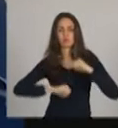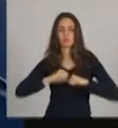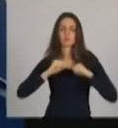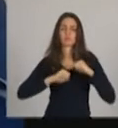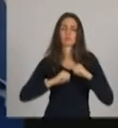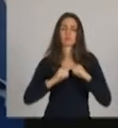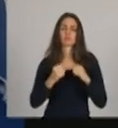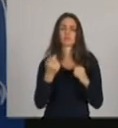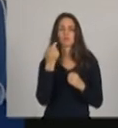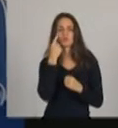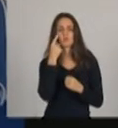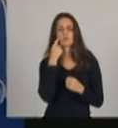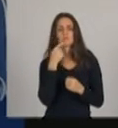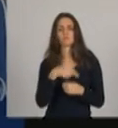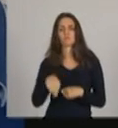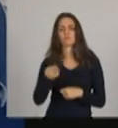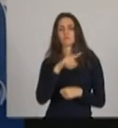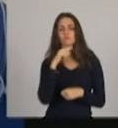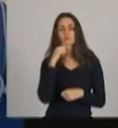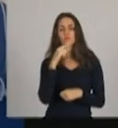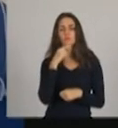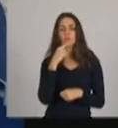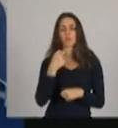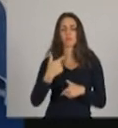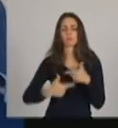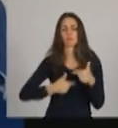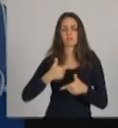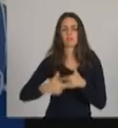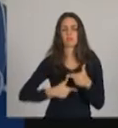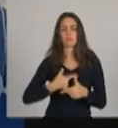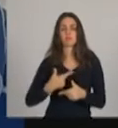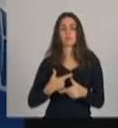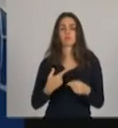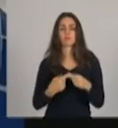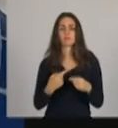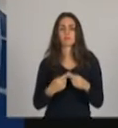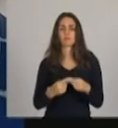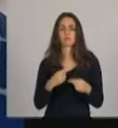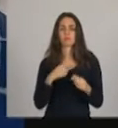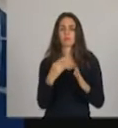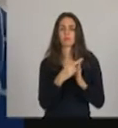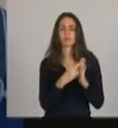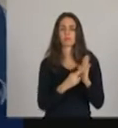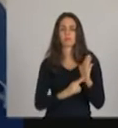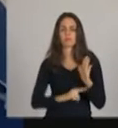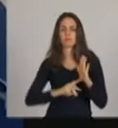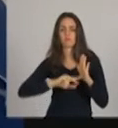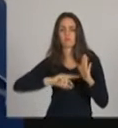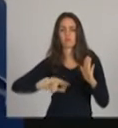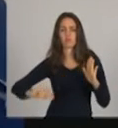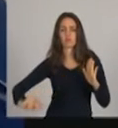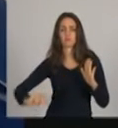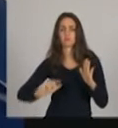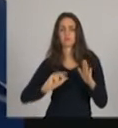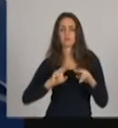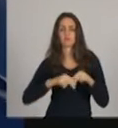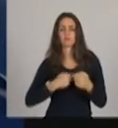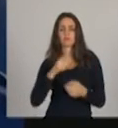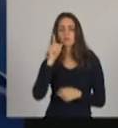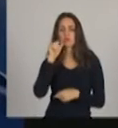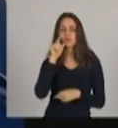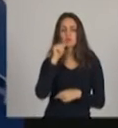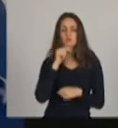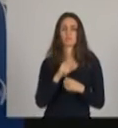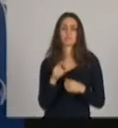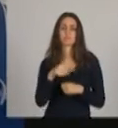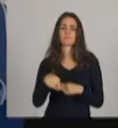se vê hoje incapaz de prosseguir, de trabalhar, pelas sérias restrições que se faz hoje ao comércio e